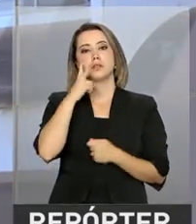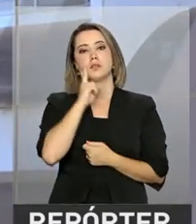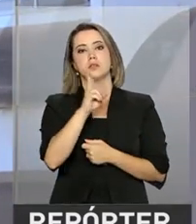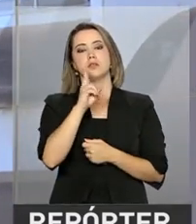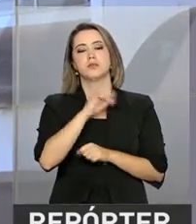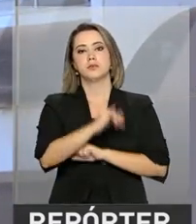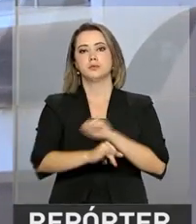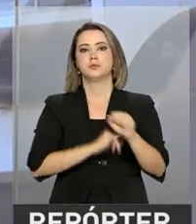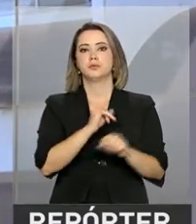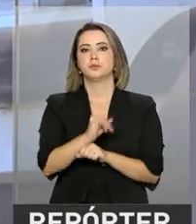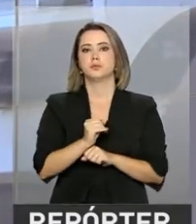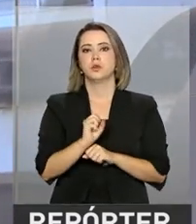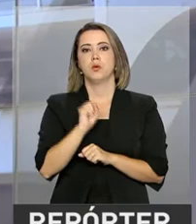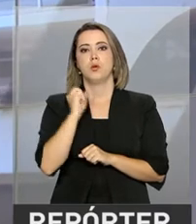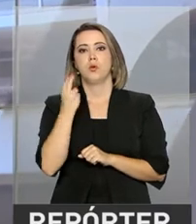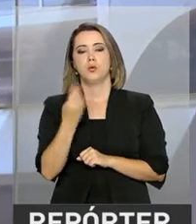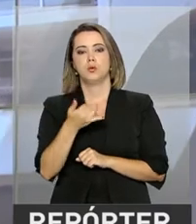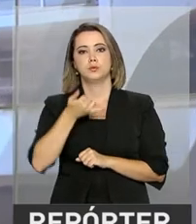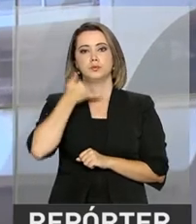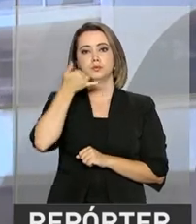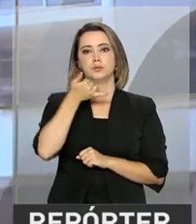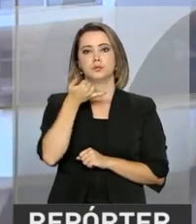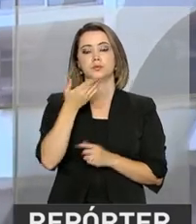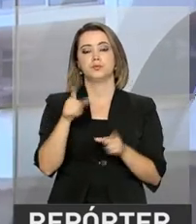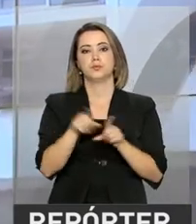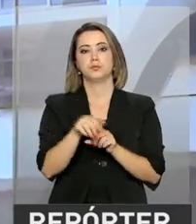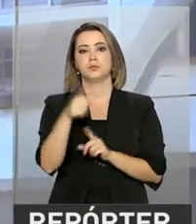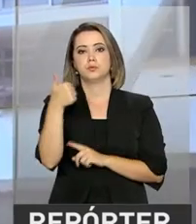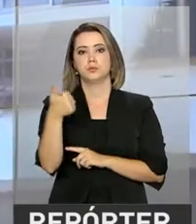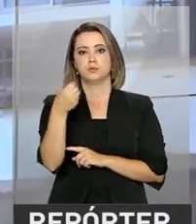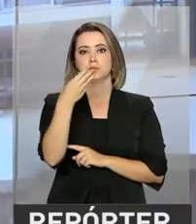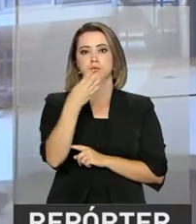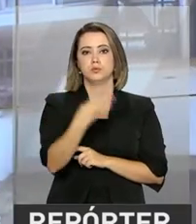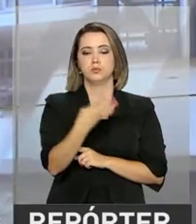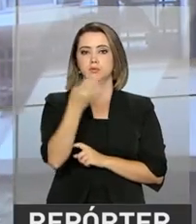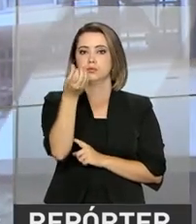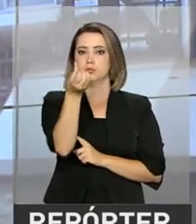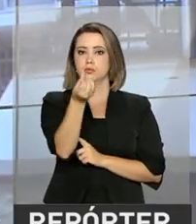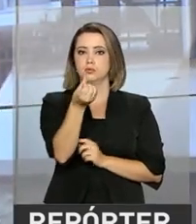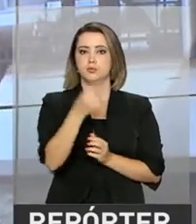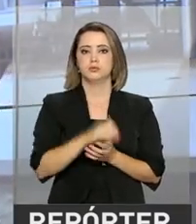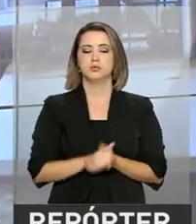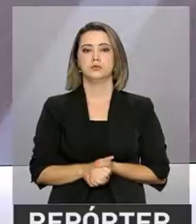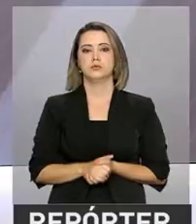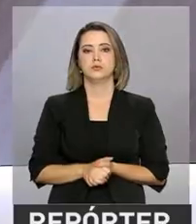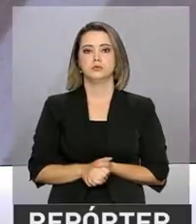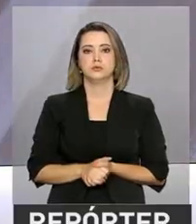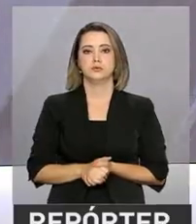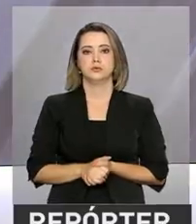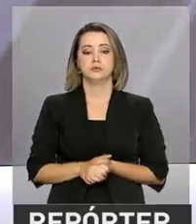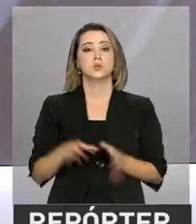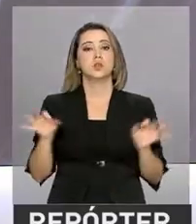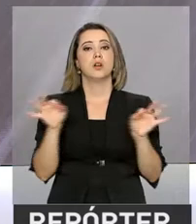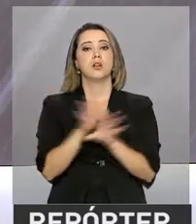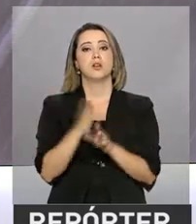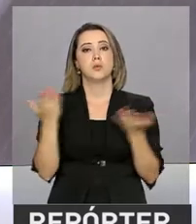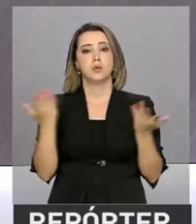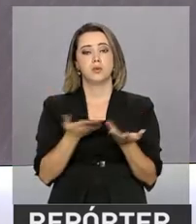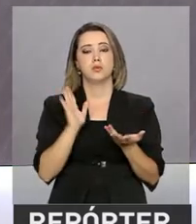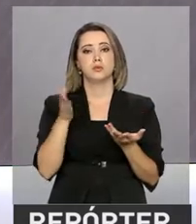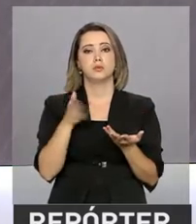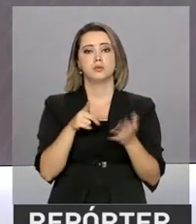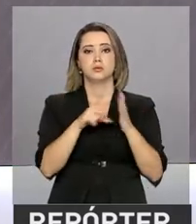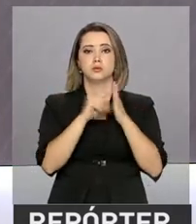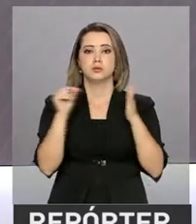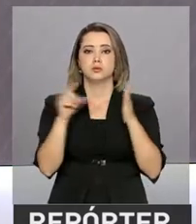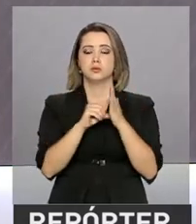da receita na internet ou ligar para o receitafone no 146 e acabou agora há pouco no palácio